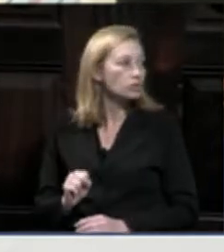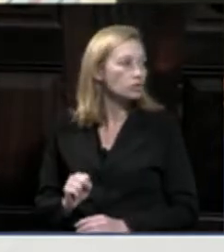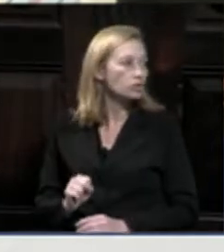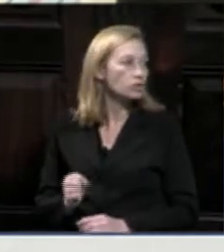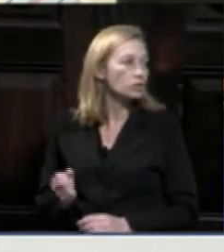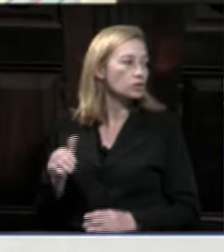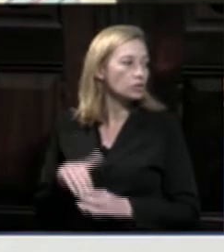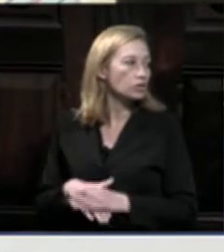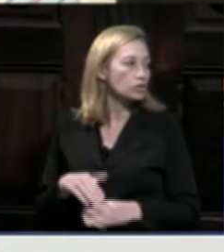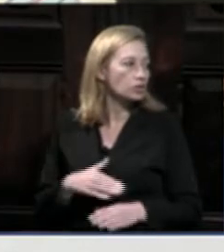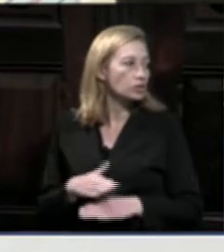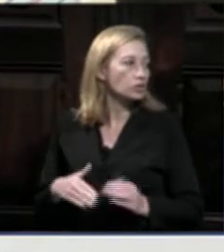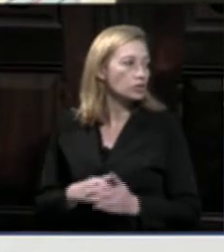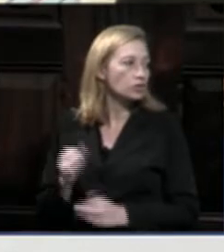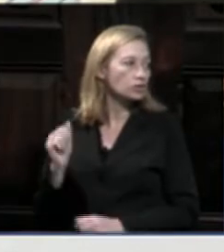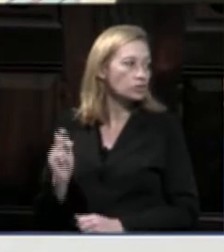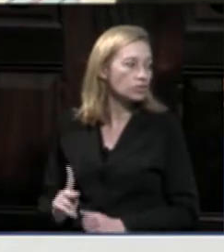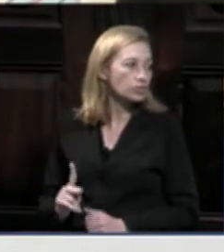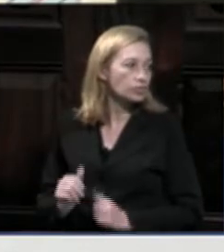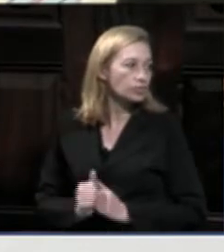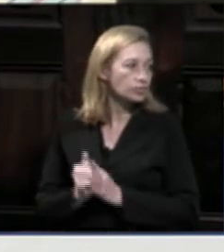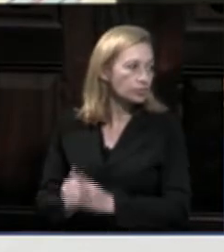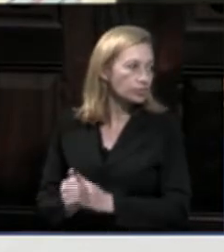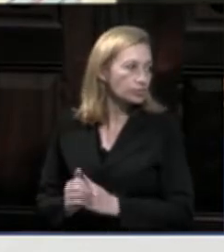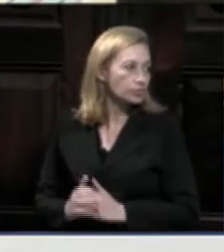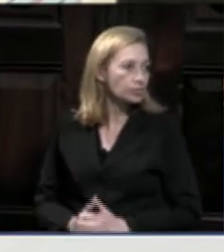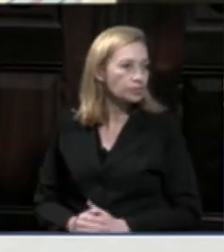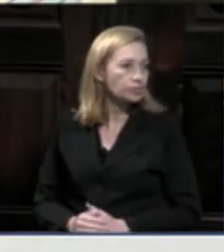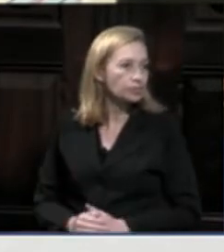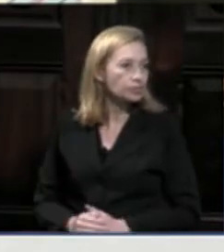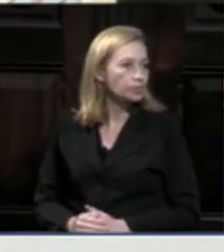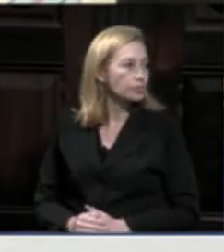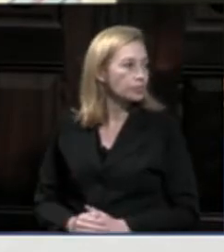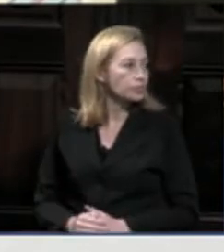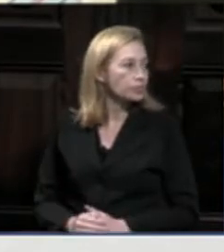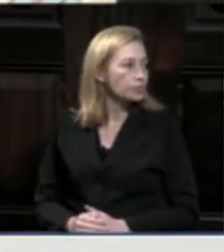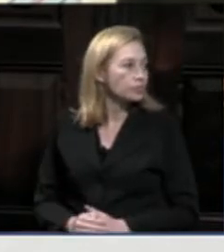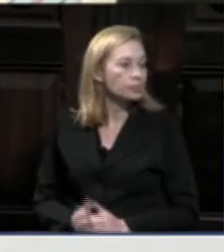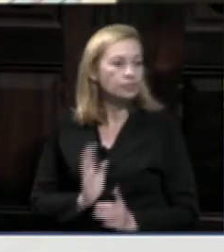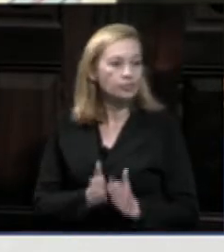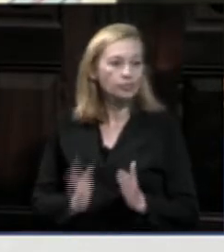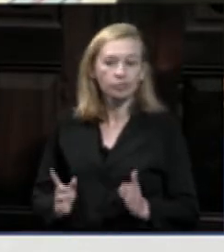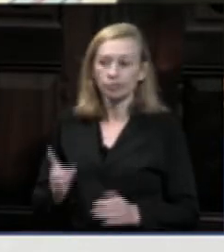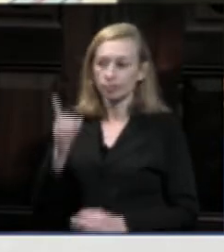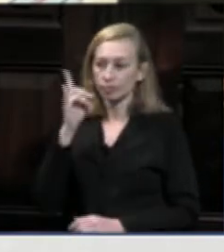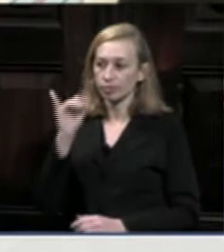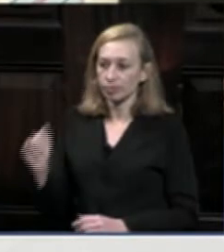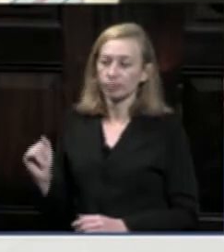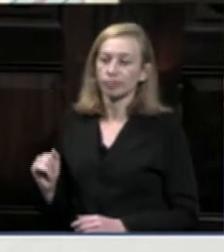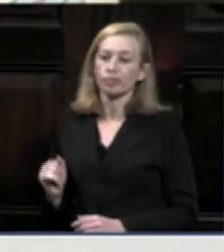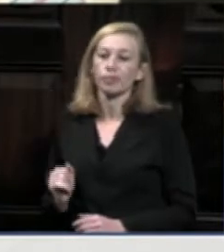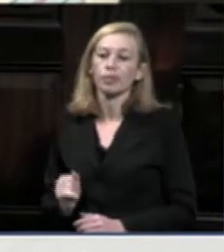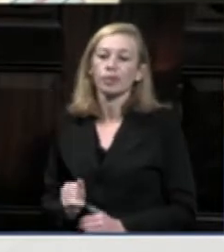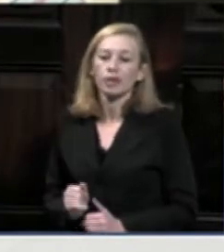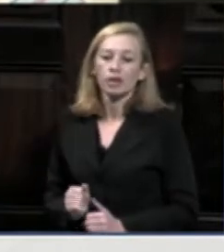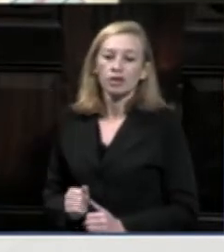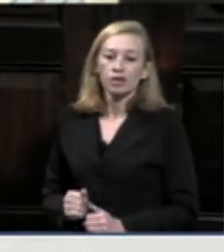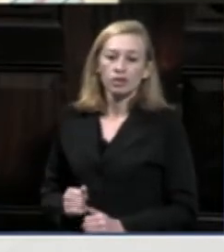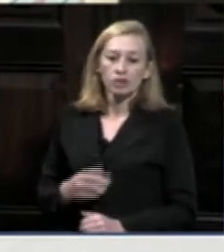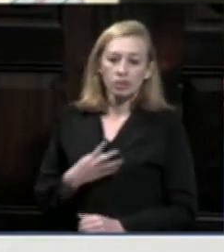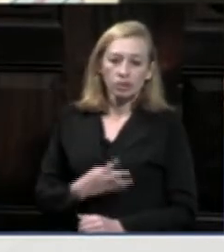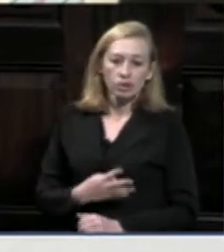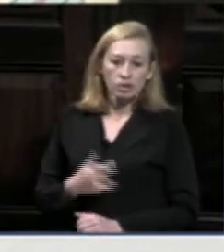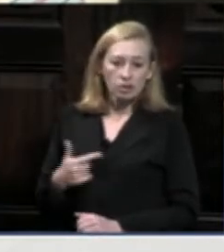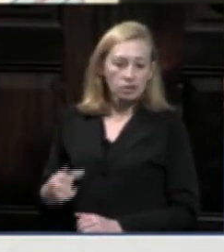Em votação, os senhores que aprovam essa comissão, aprovado, vai a publicação. Incluído na ordem do dia, de acordo com o parágrafo 3º do artigo 47 do Regimento